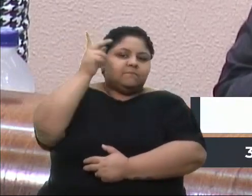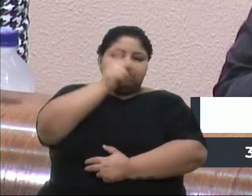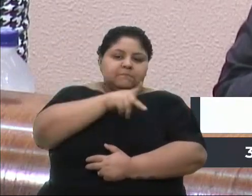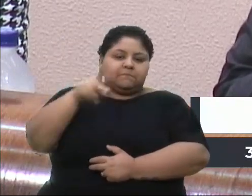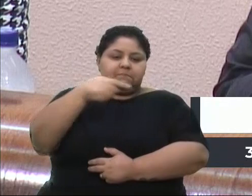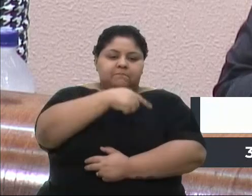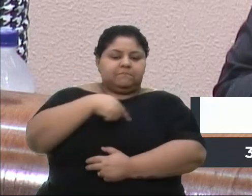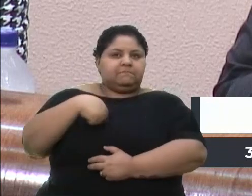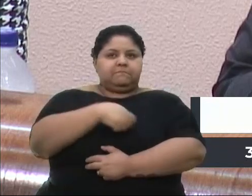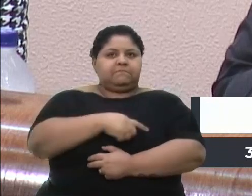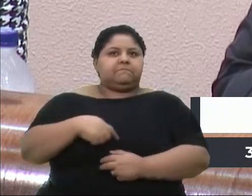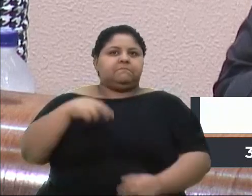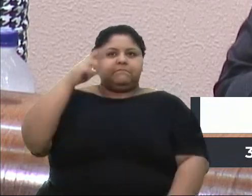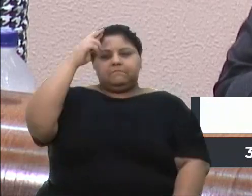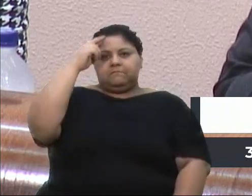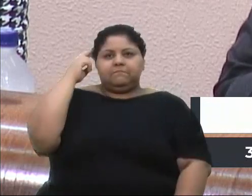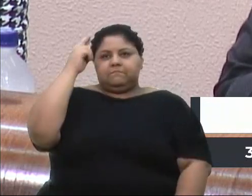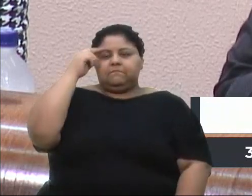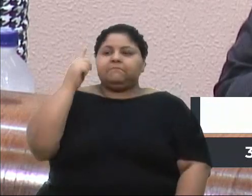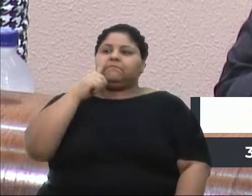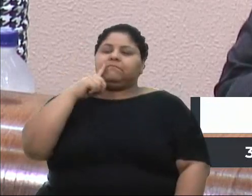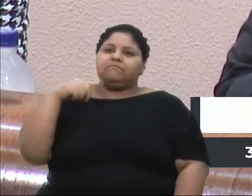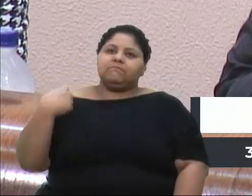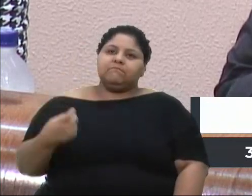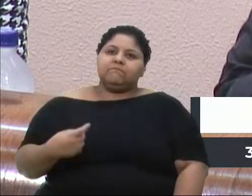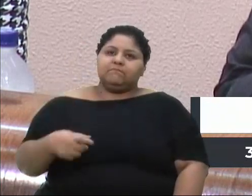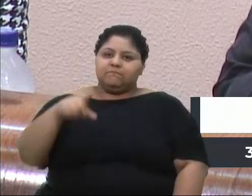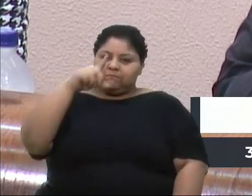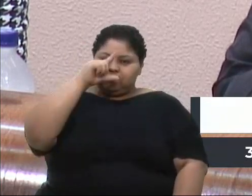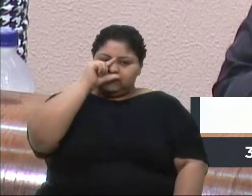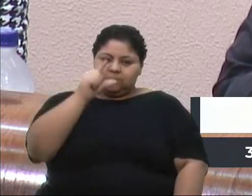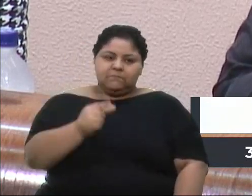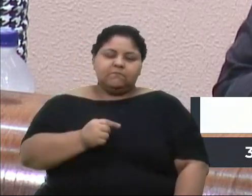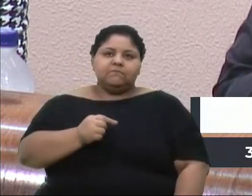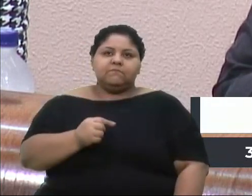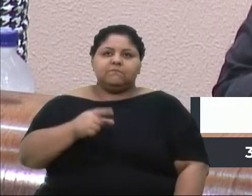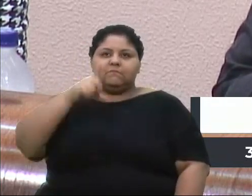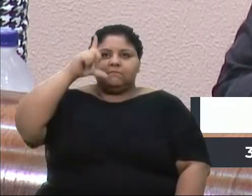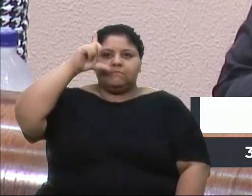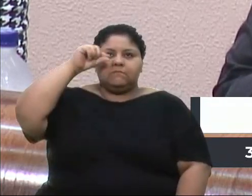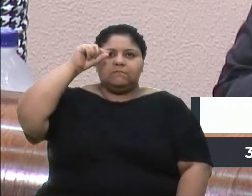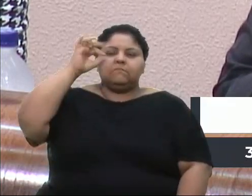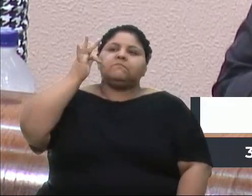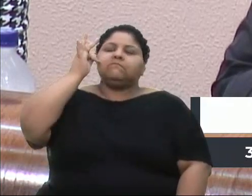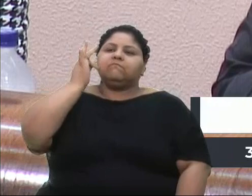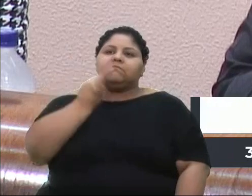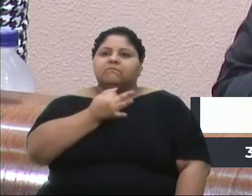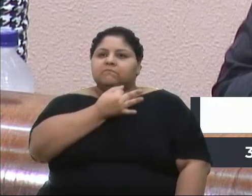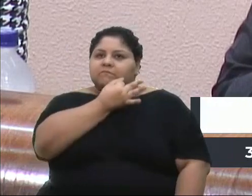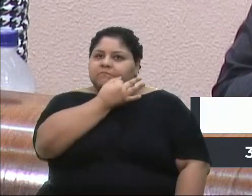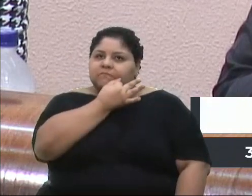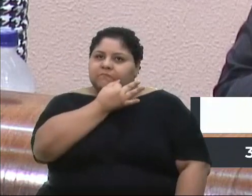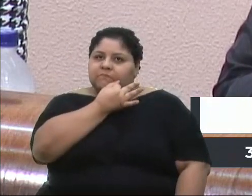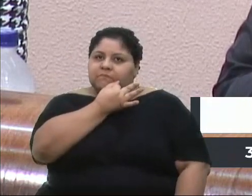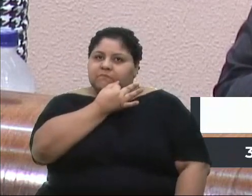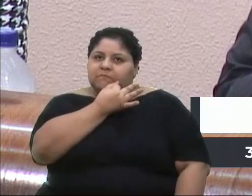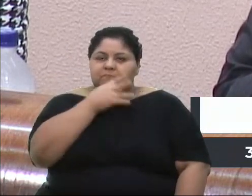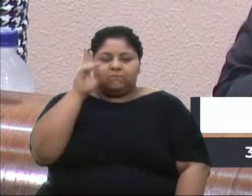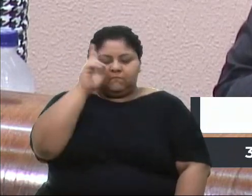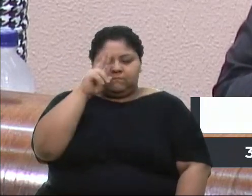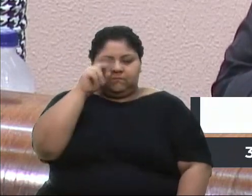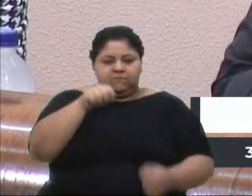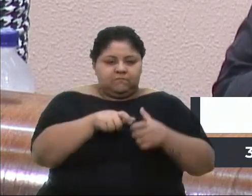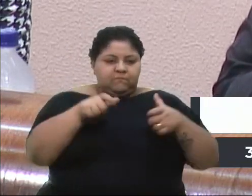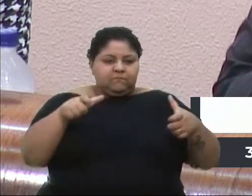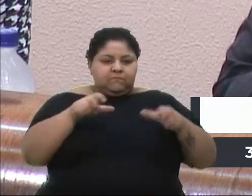Zanquim, Rafael Bueno, Rose Frigieri, Sandro Fantinel, Scalco, Tatiane Frisso e Velocino Ex. Grande